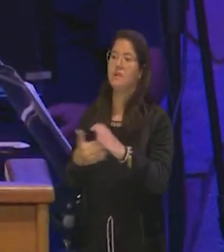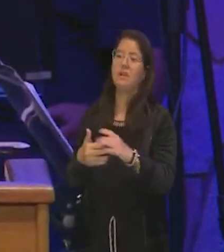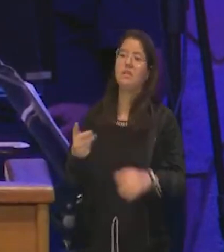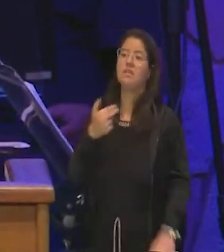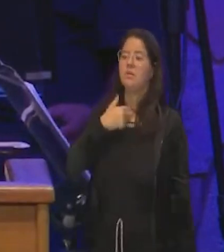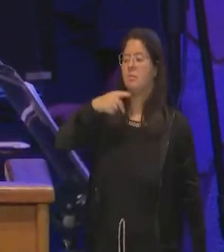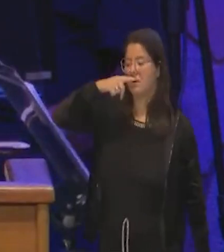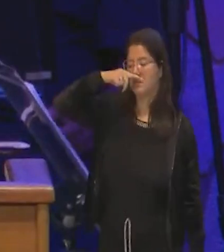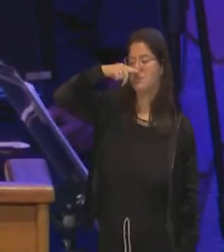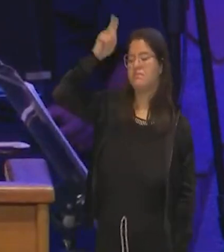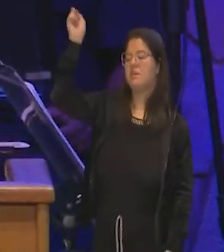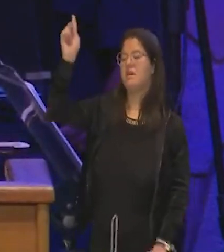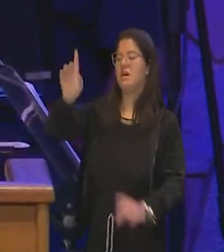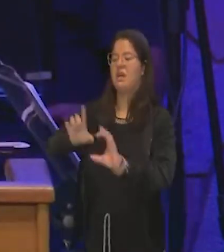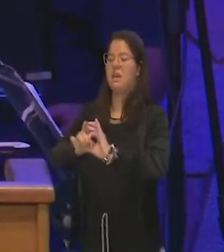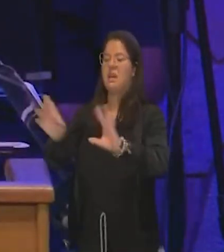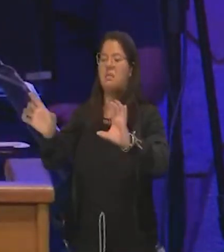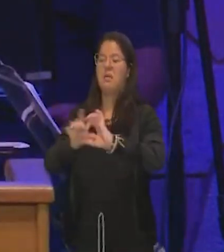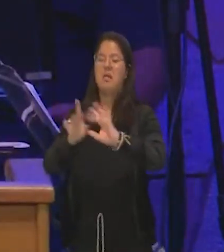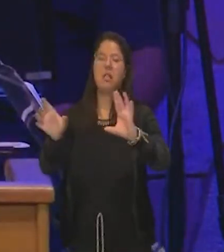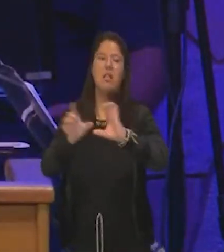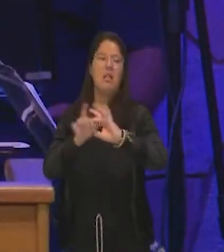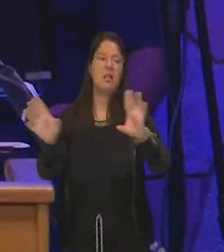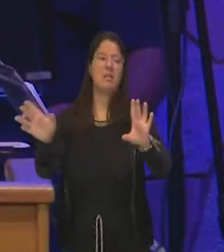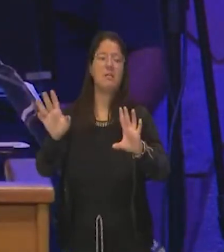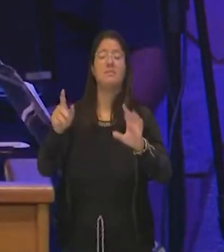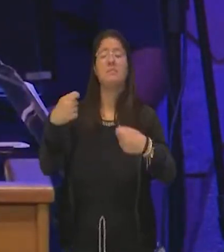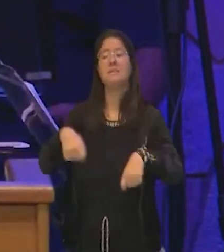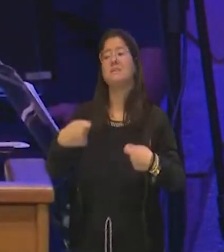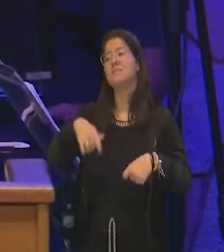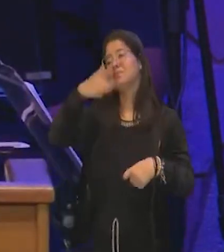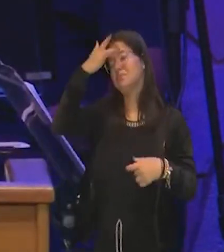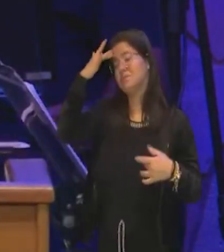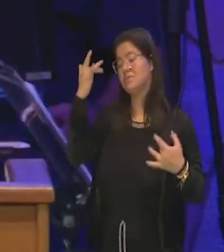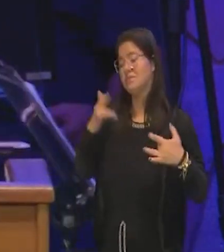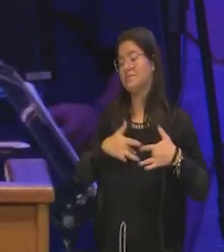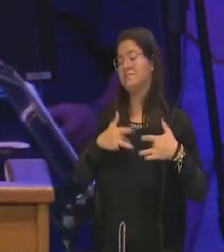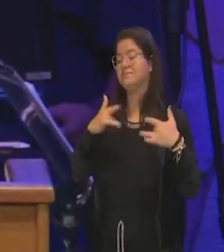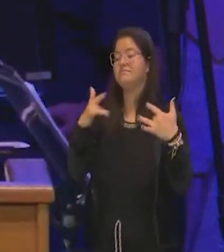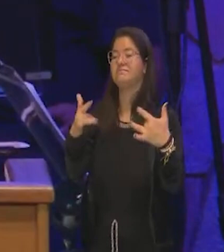e liberal neste sentido, ser generoso.